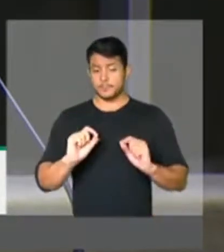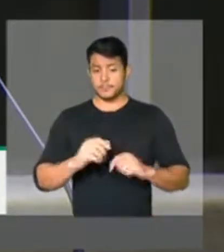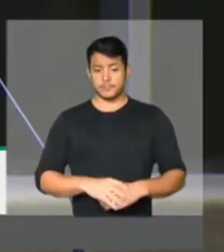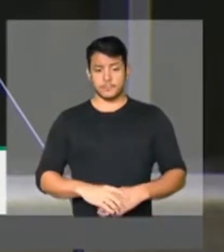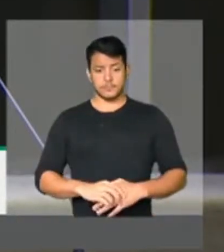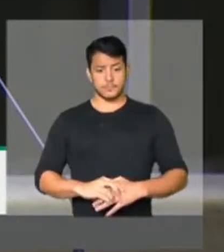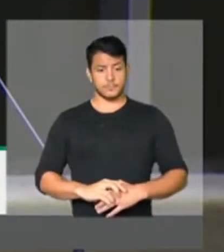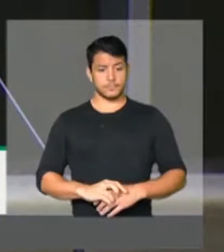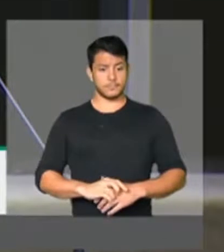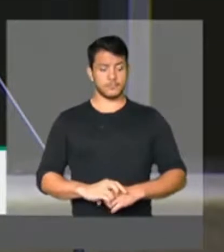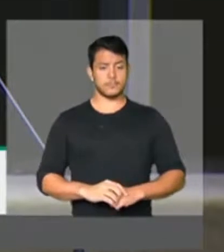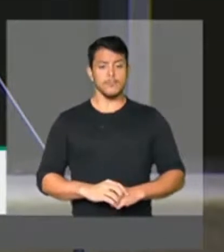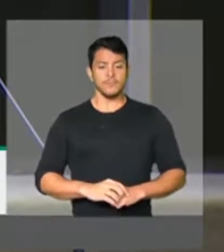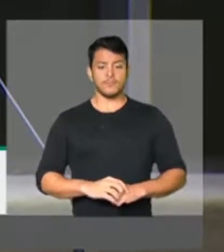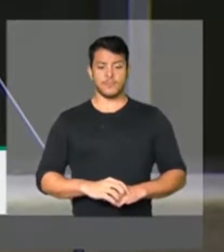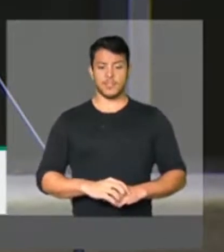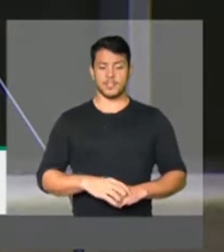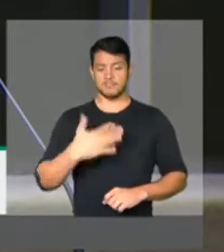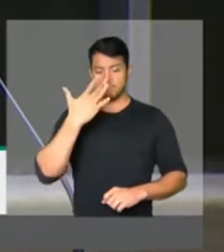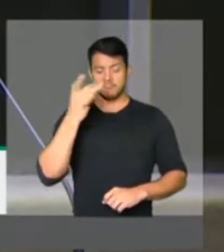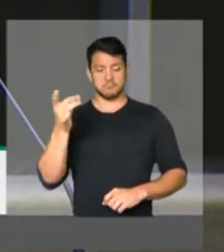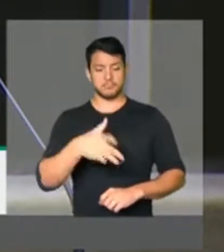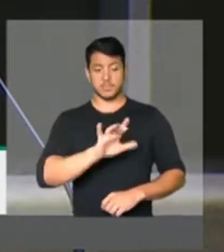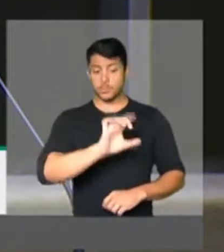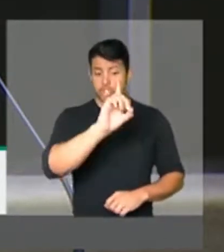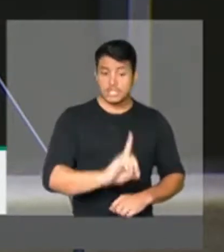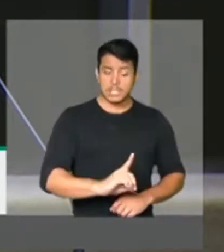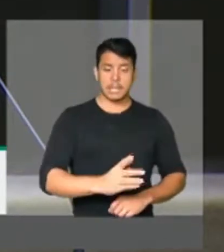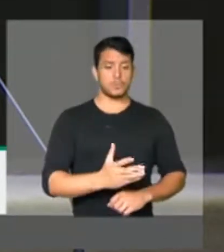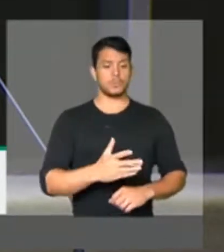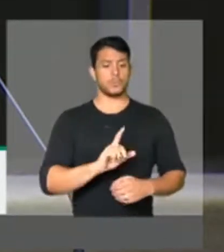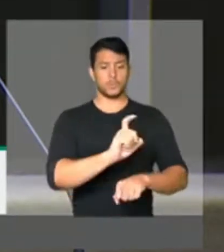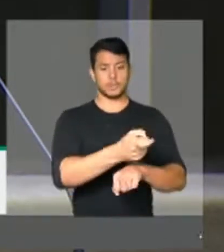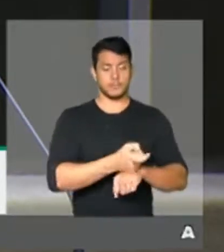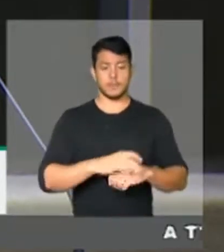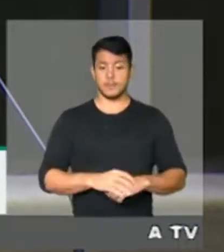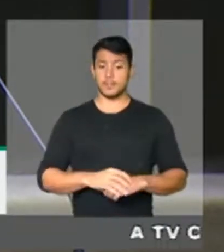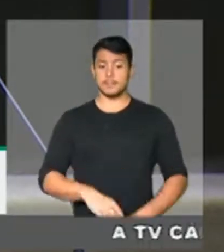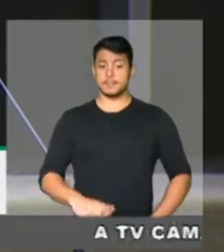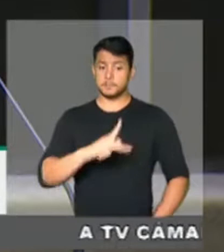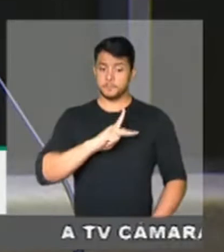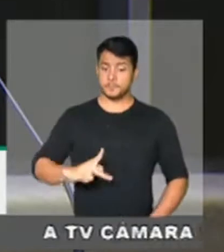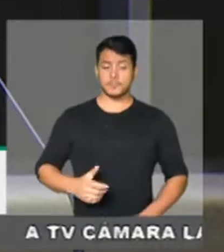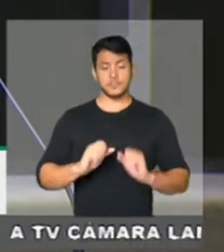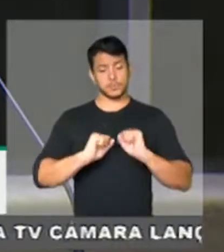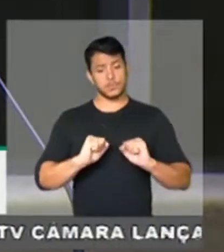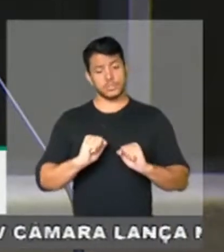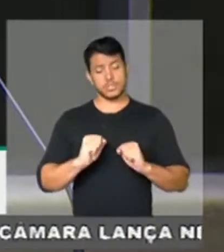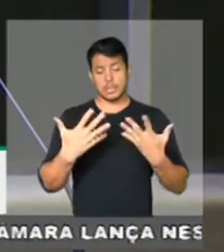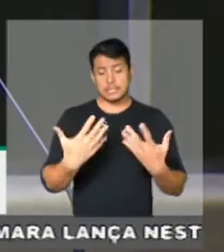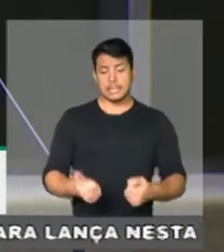que despreza os direitos das comunidades quilombolas. O senhor presidente poderia ter optado por respeitar a Convenção